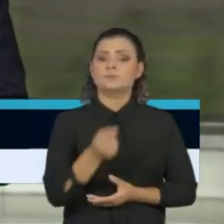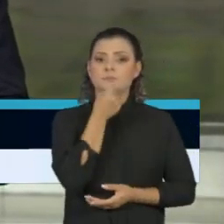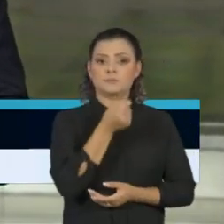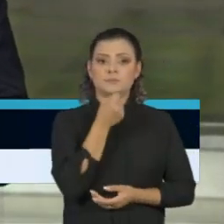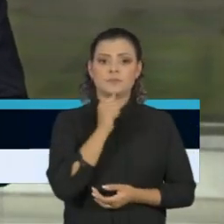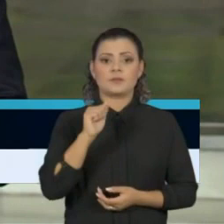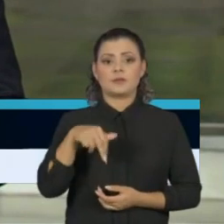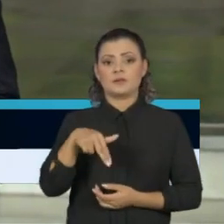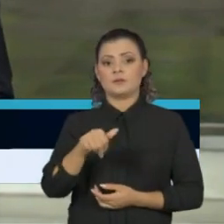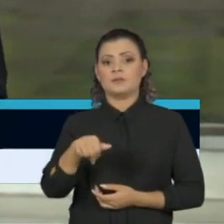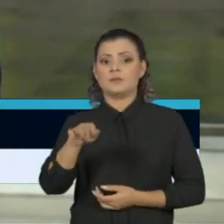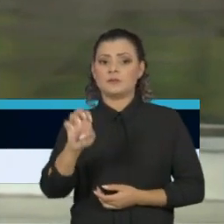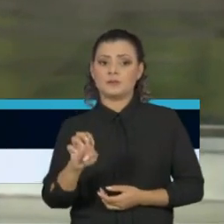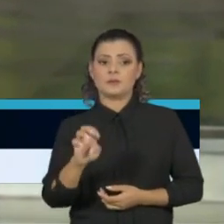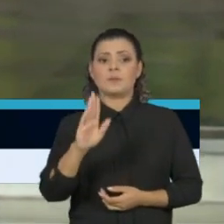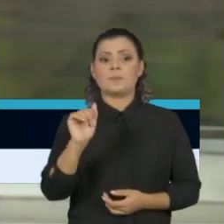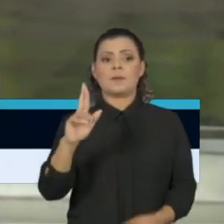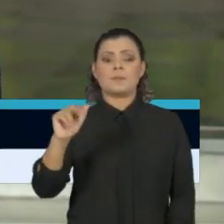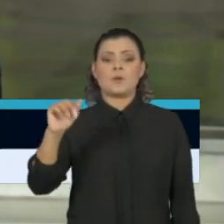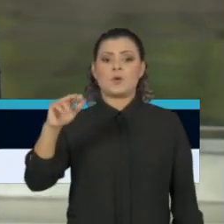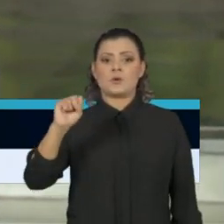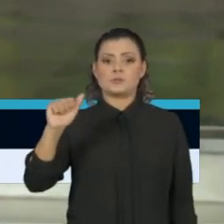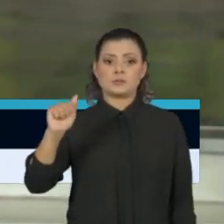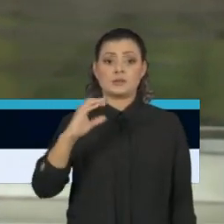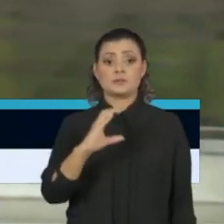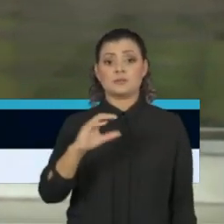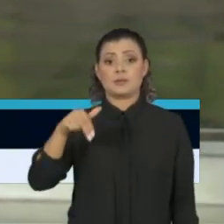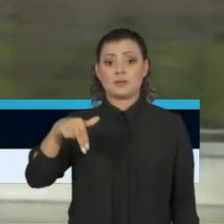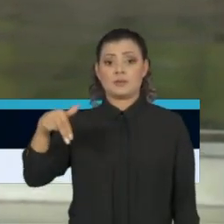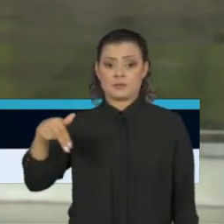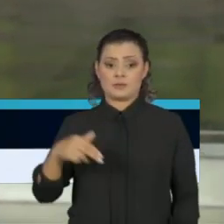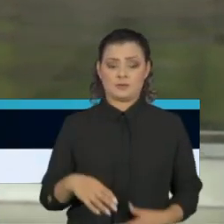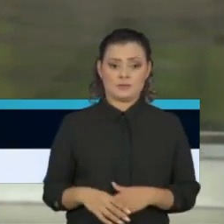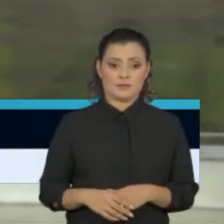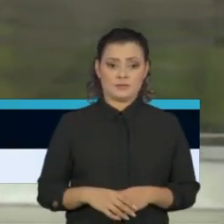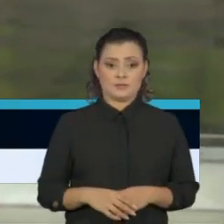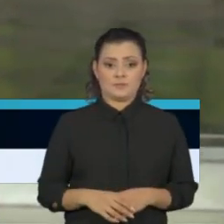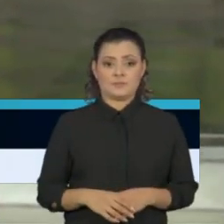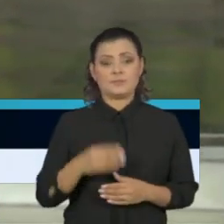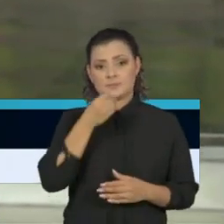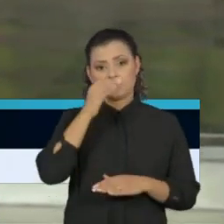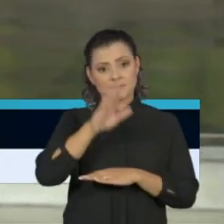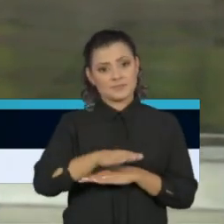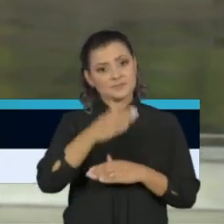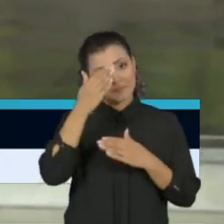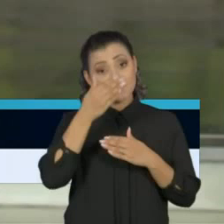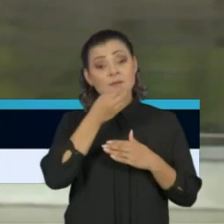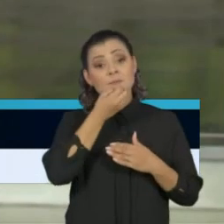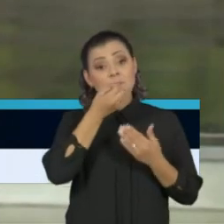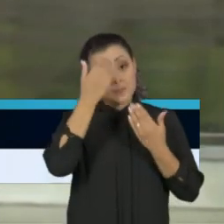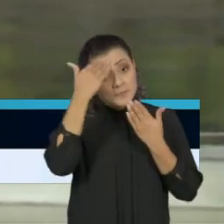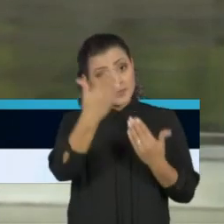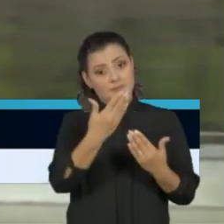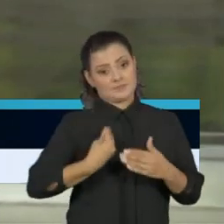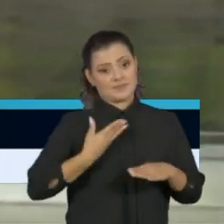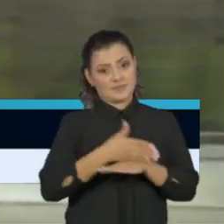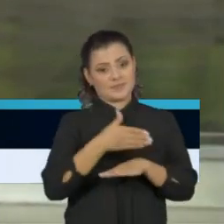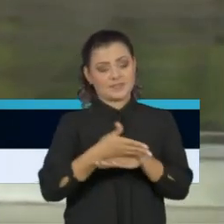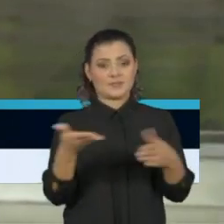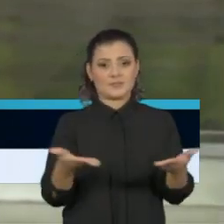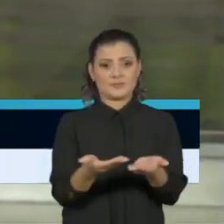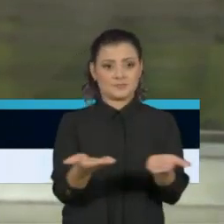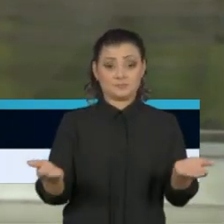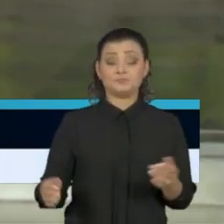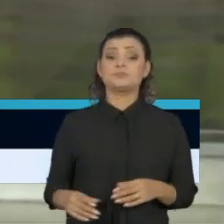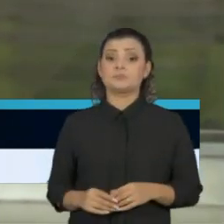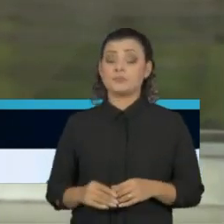Anne Barbosa, da CNN. Anne, boa tarde. Obrigado pela presença. Sua pergunta, por favor. Boa tarde, governador. Boa tarde a todos.